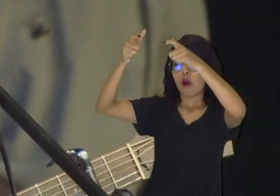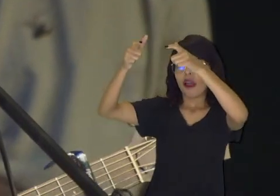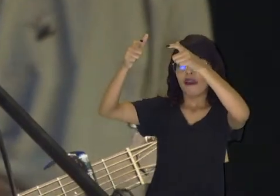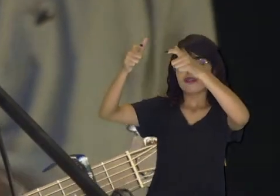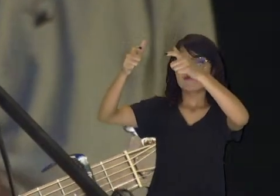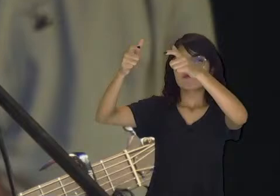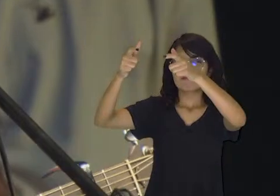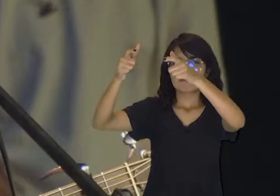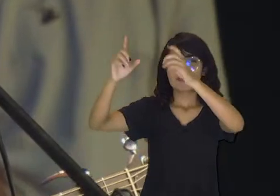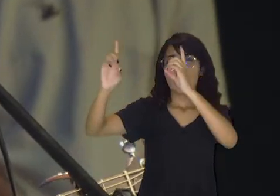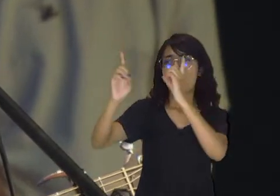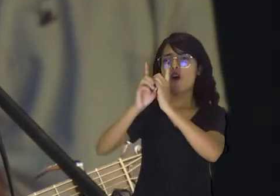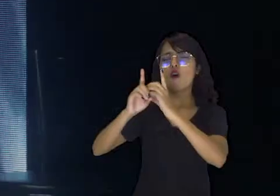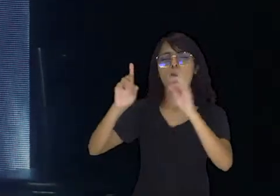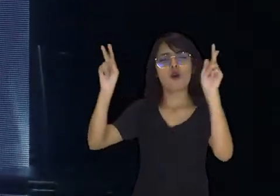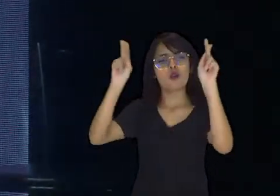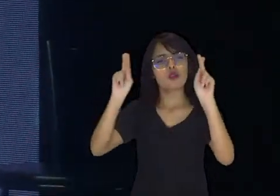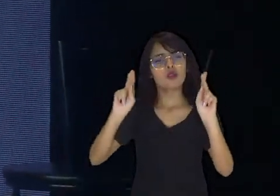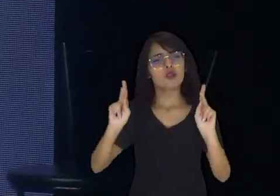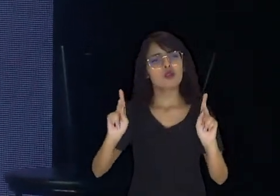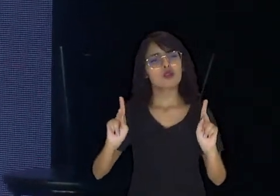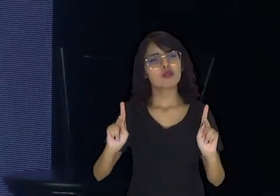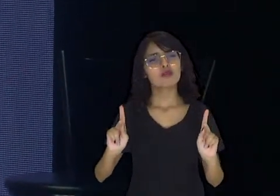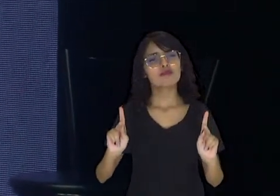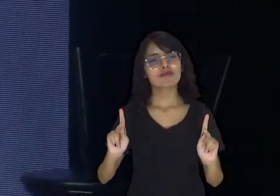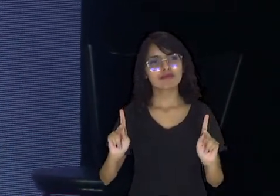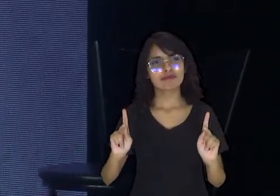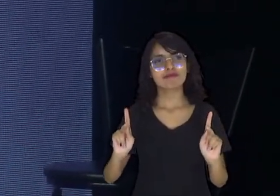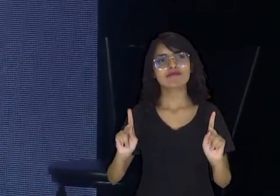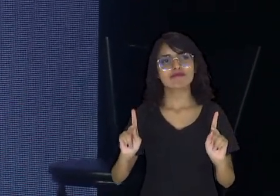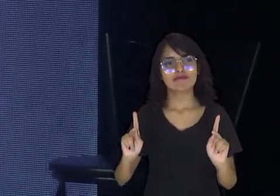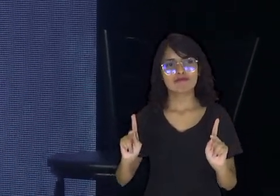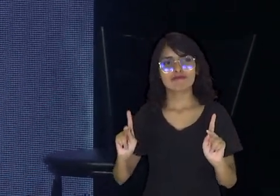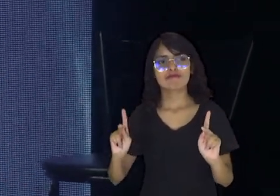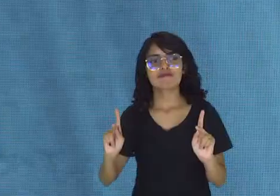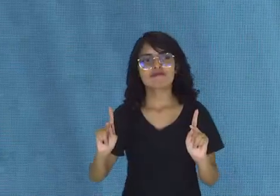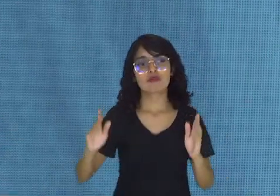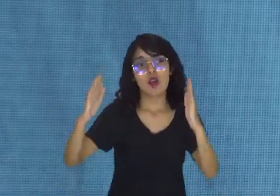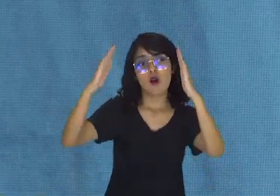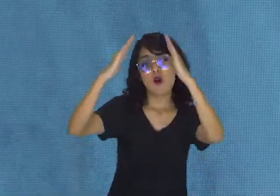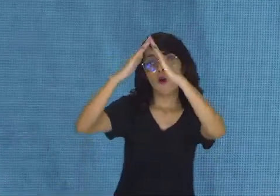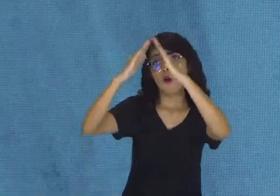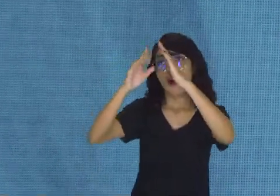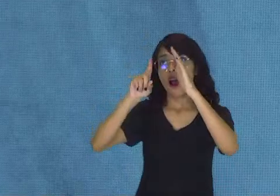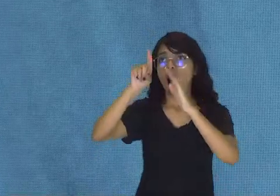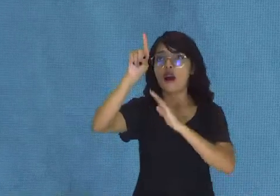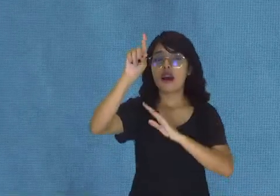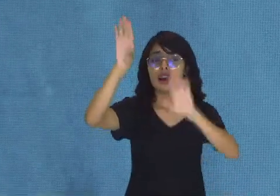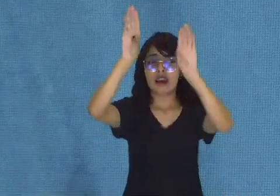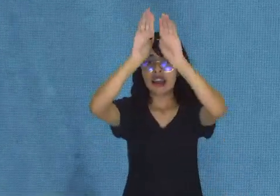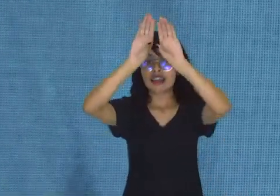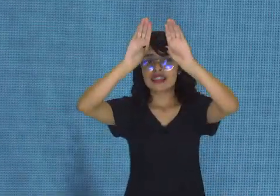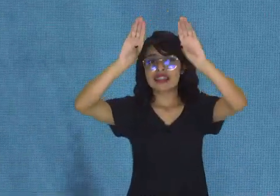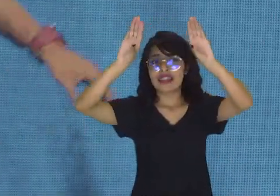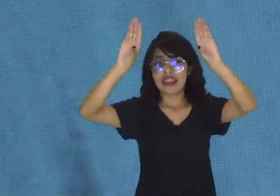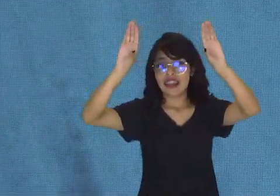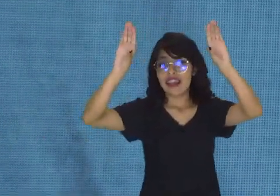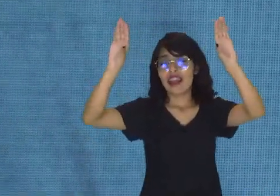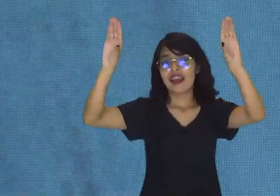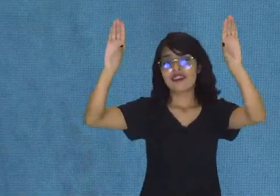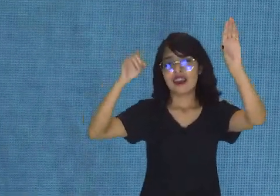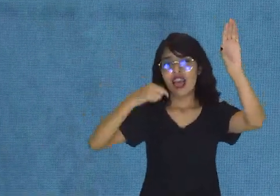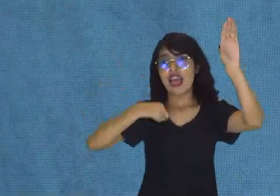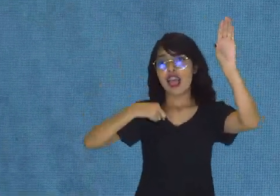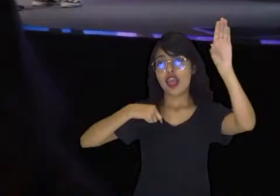paz. Eu encontro lá no céu, onde um dia